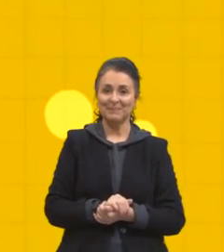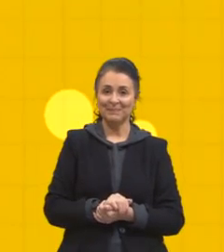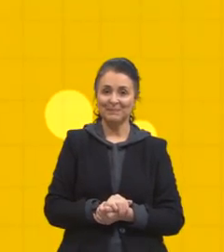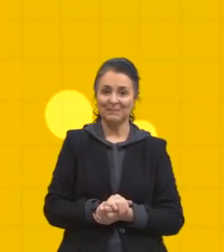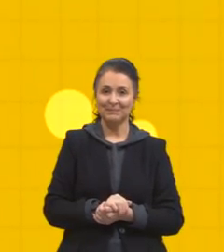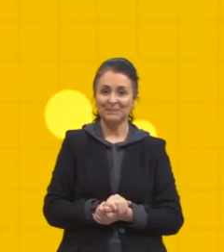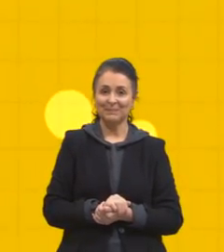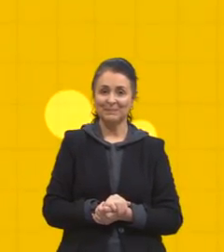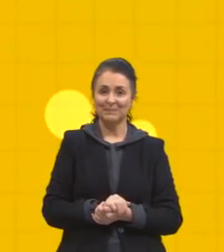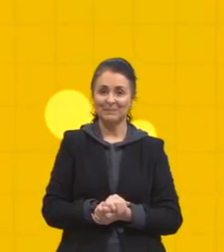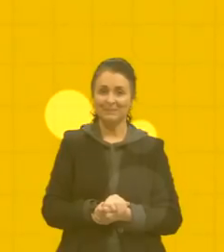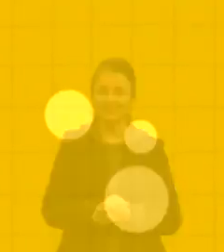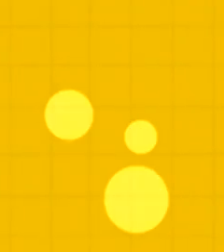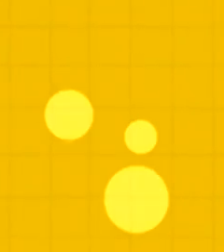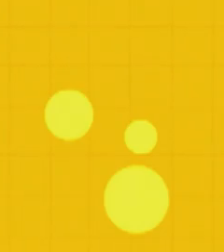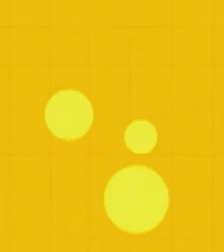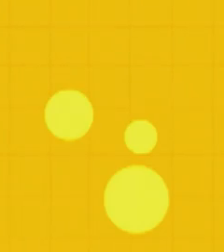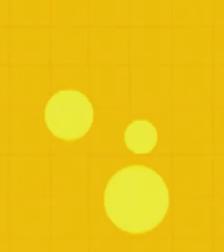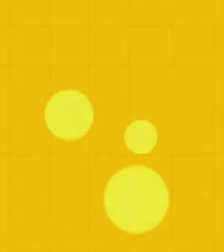Tchau. Tchau.